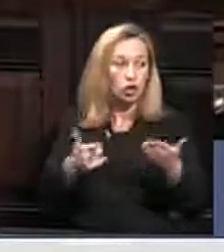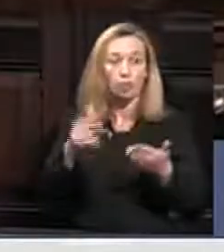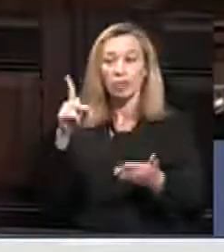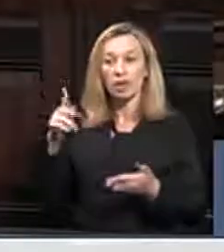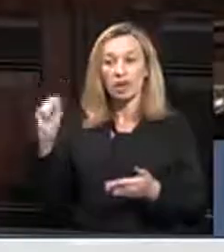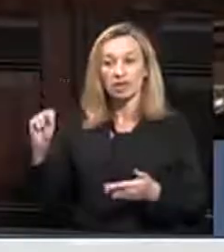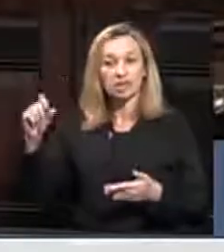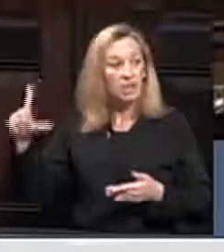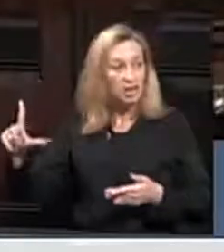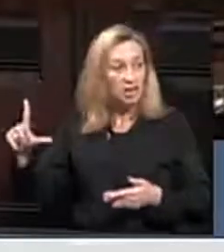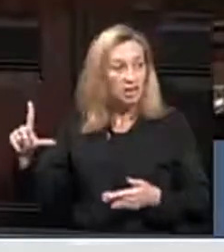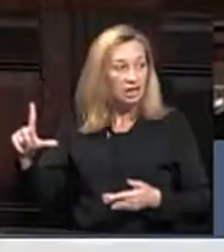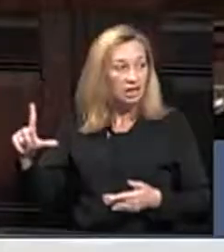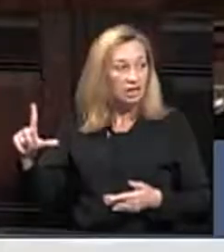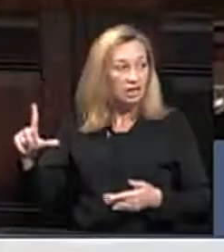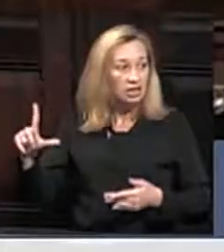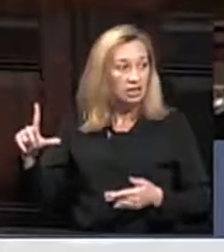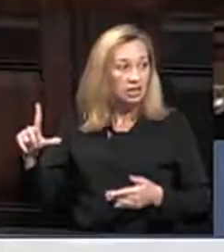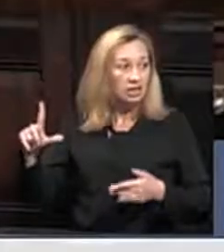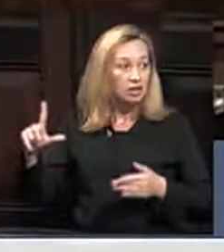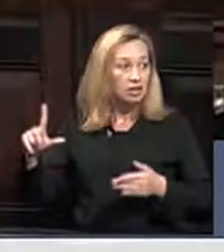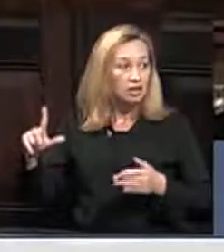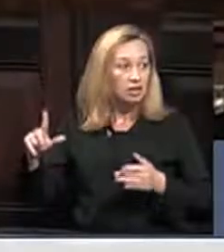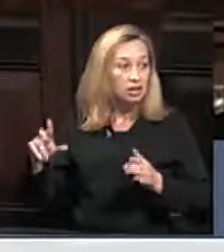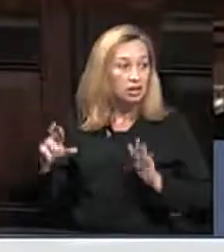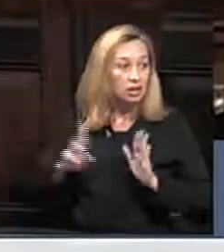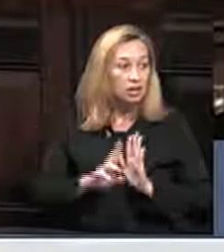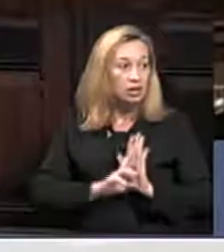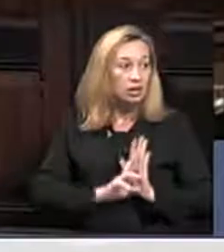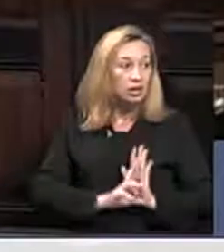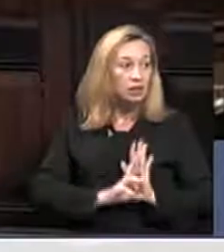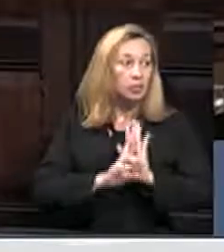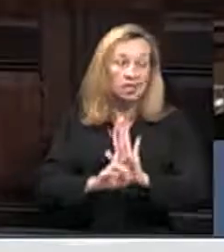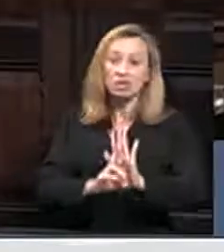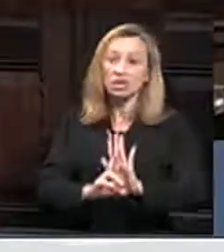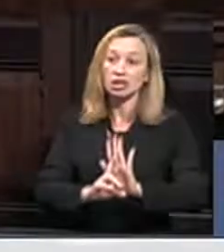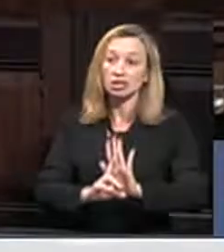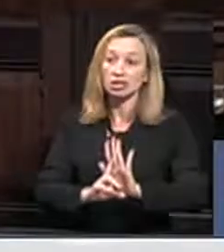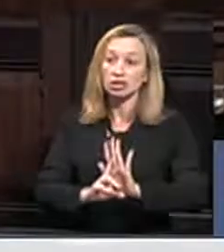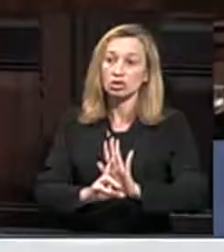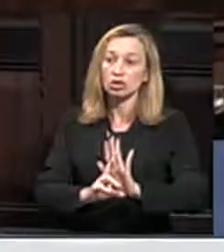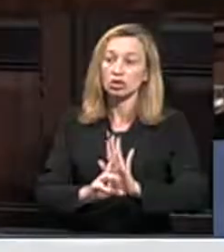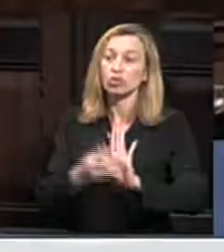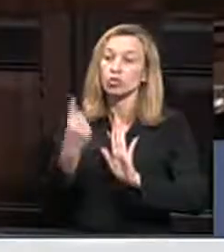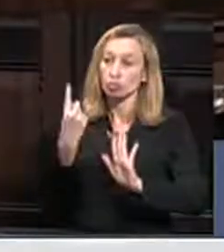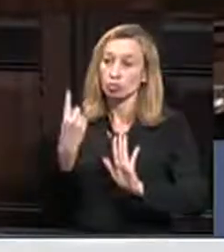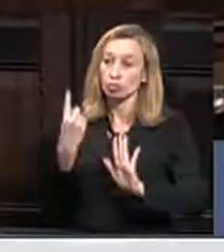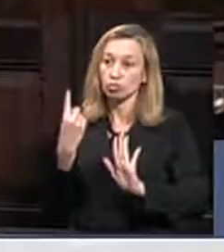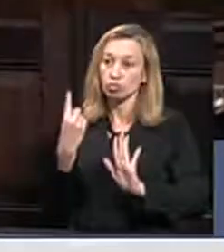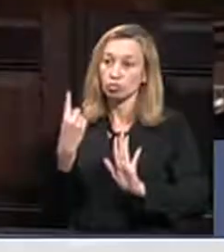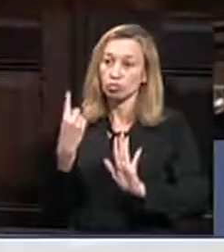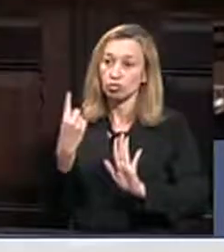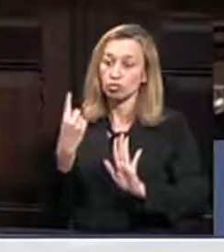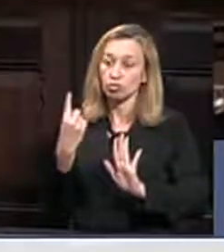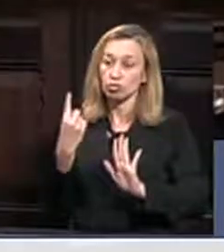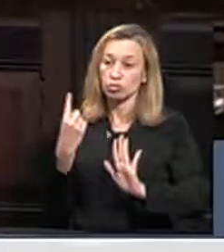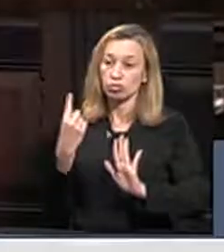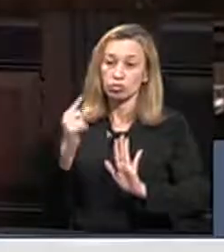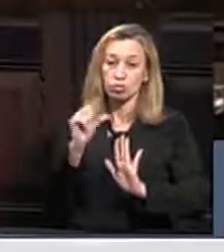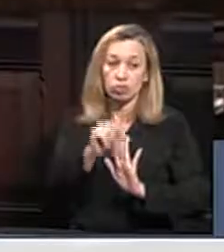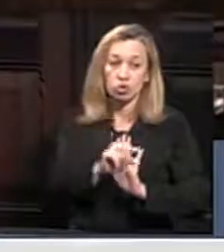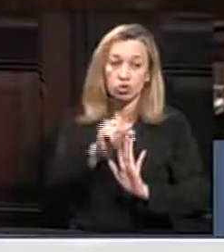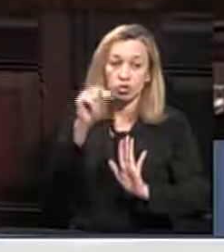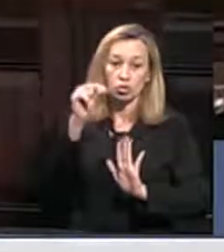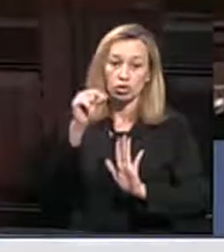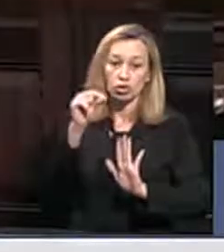talvez apresente uma chapa. Seria inusitado e interessante. 3 chapas com 13.